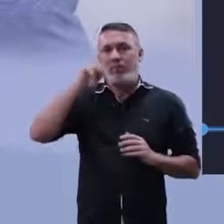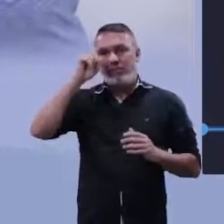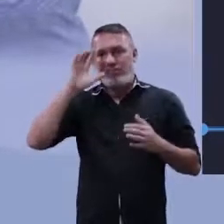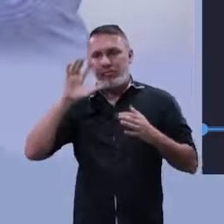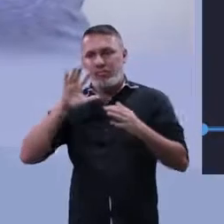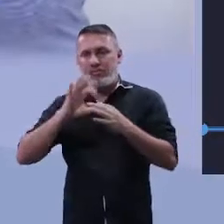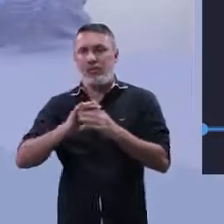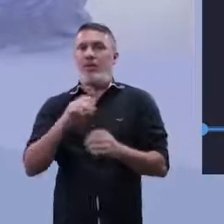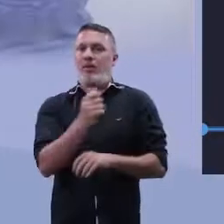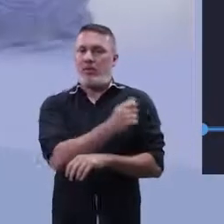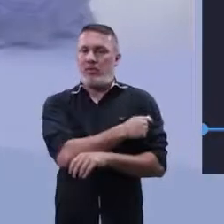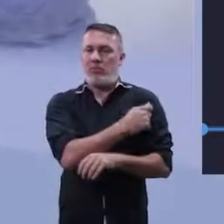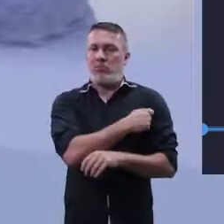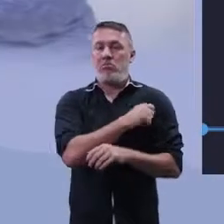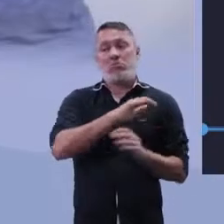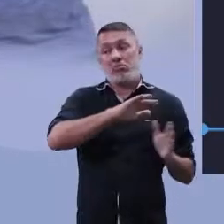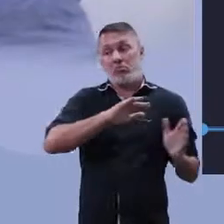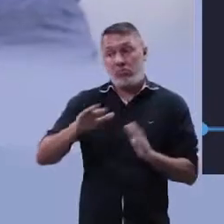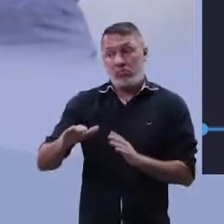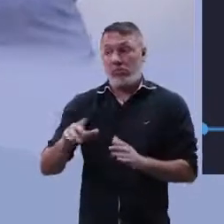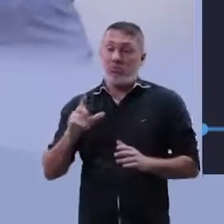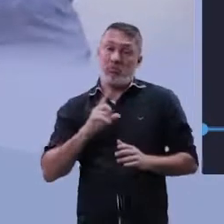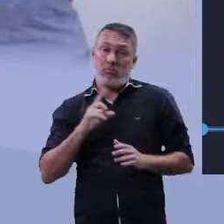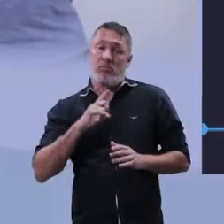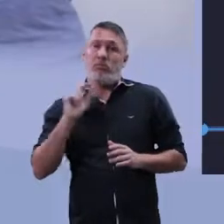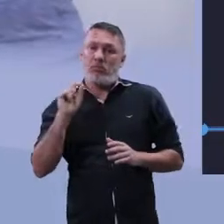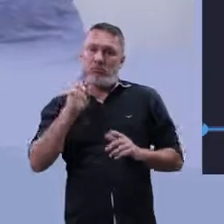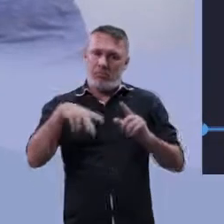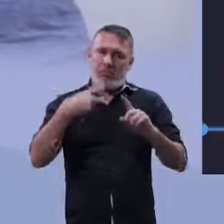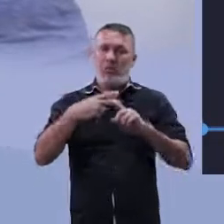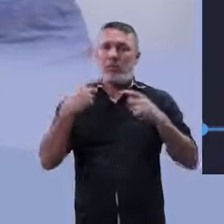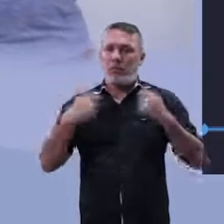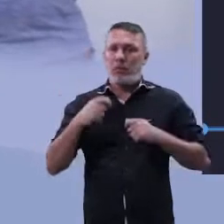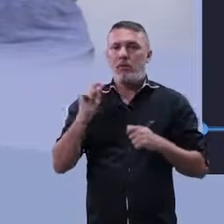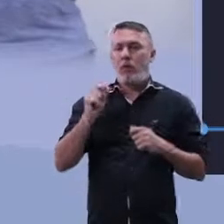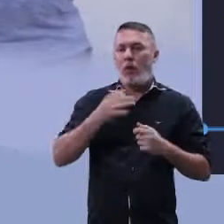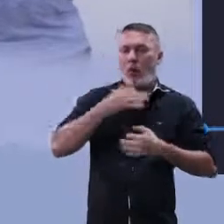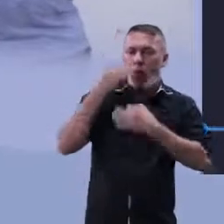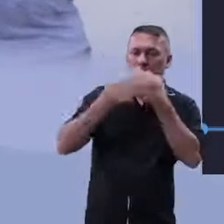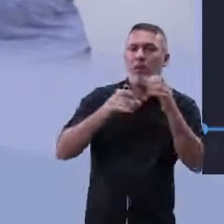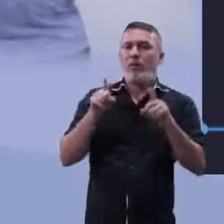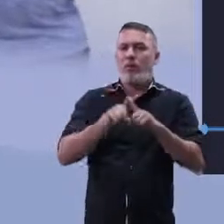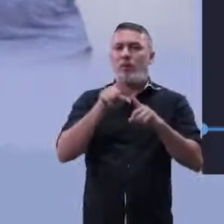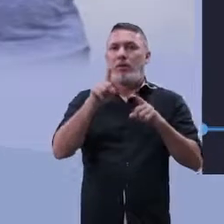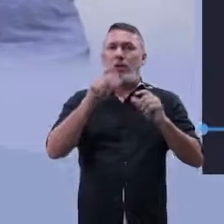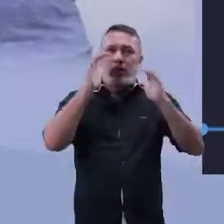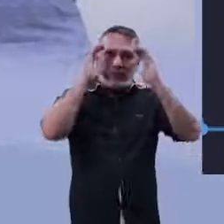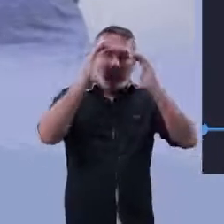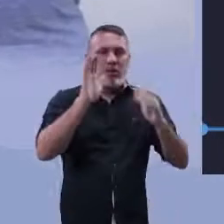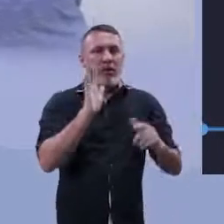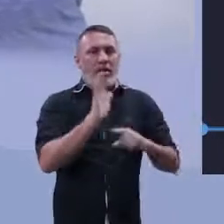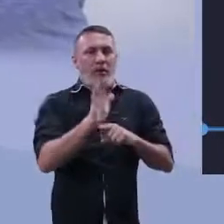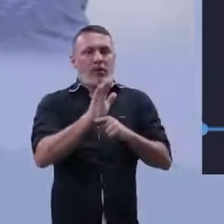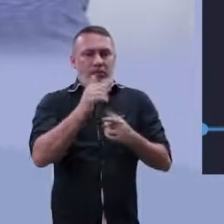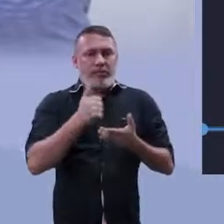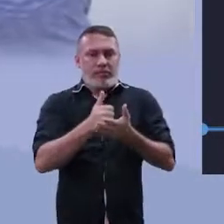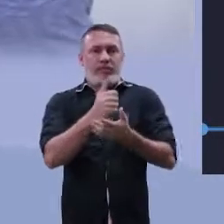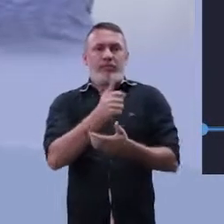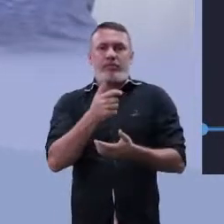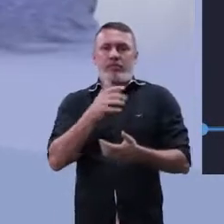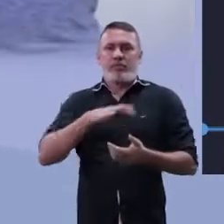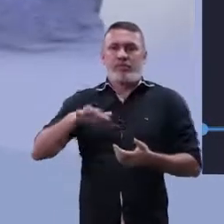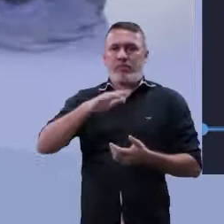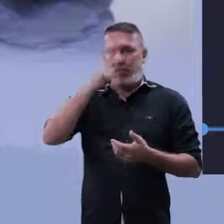precisa pensar, meu aluno. Ademais, olha lá, ademais, é necessário fomentar o respeito e a assistência a